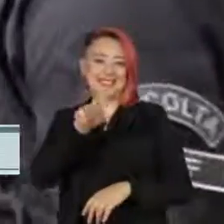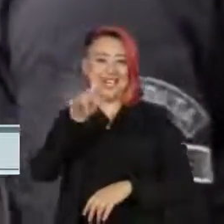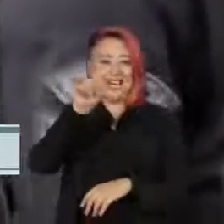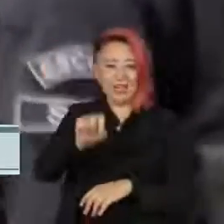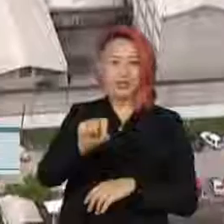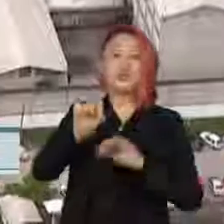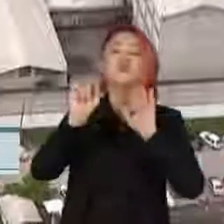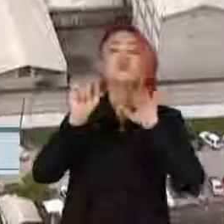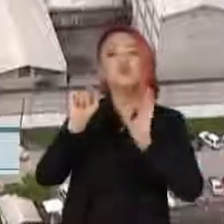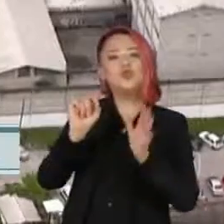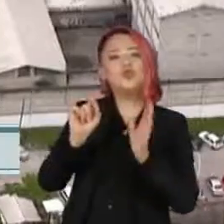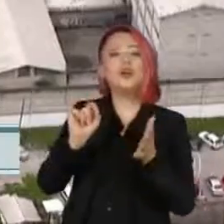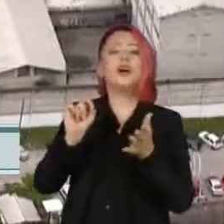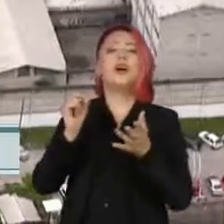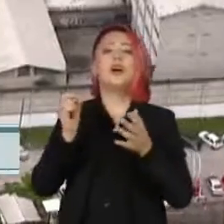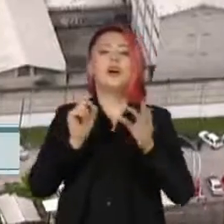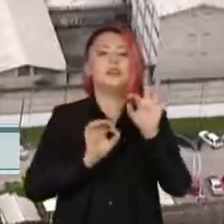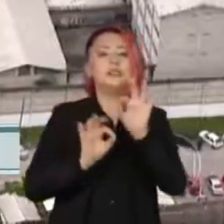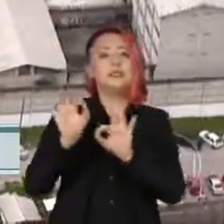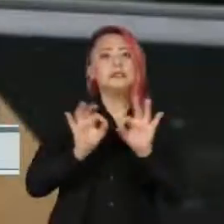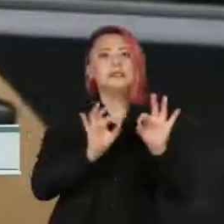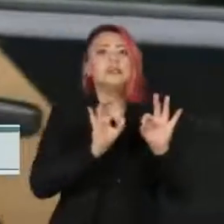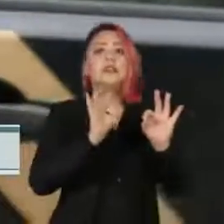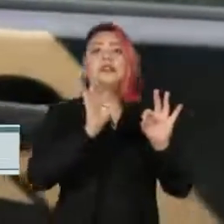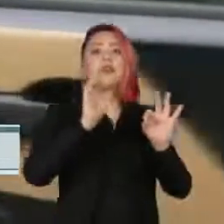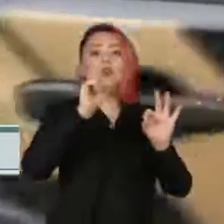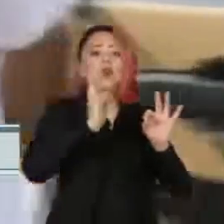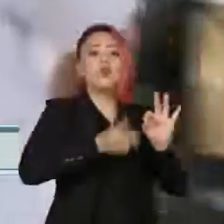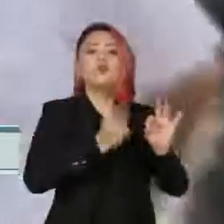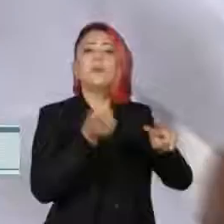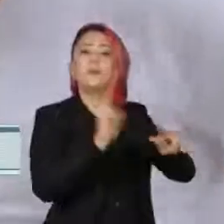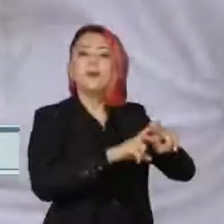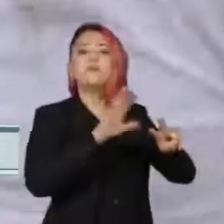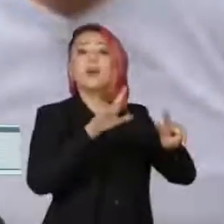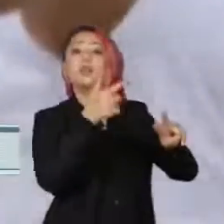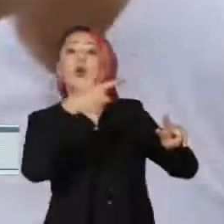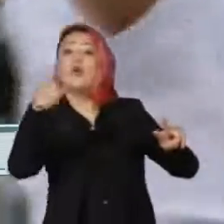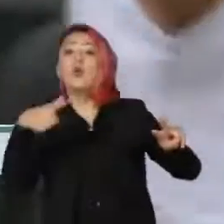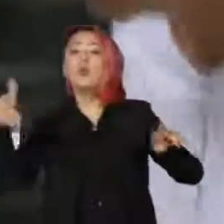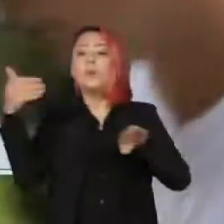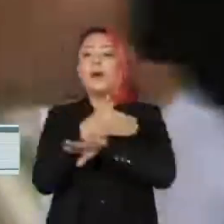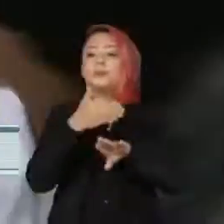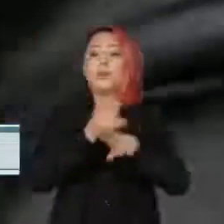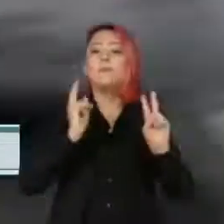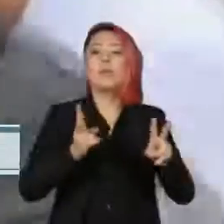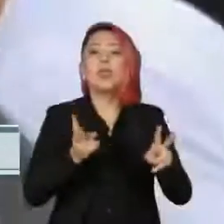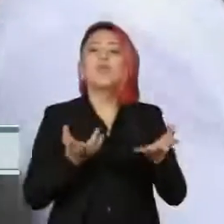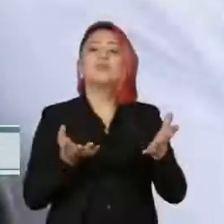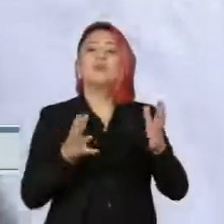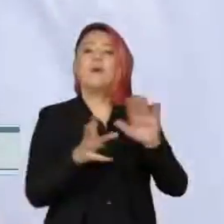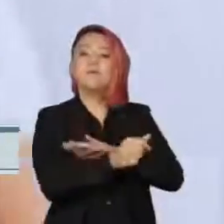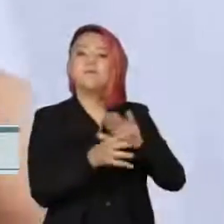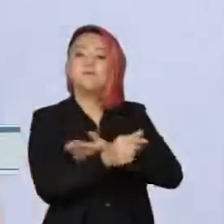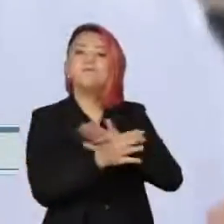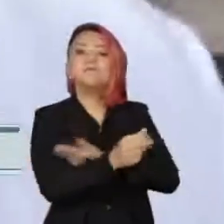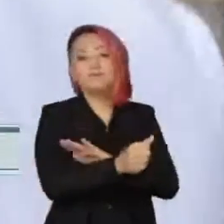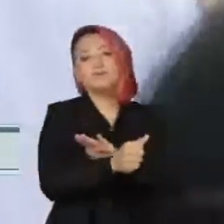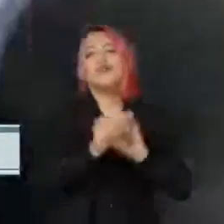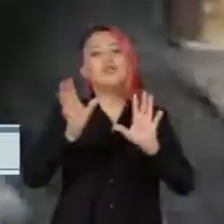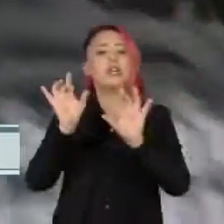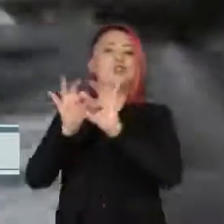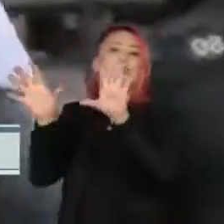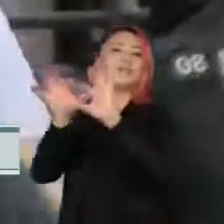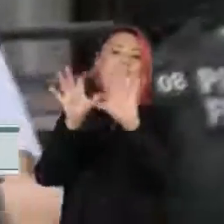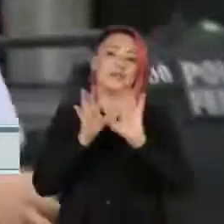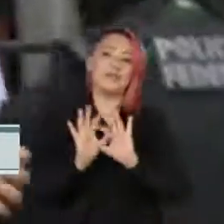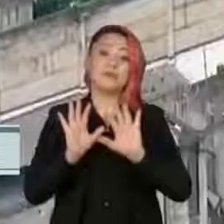operação lava-jato que continua em um presídio caso ele consiga abeas corpos segue para prisão domiciliar porque já está